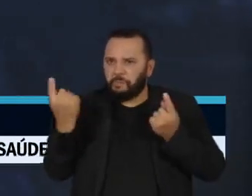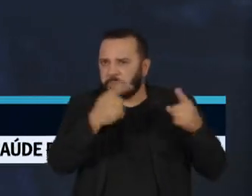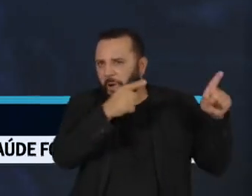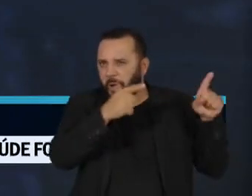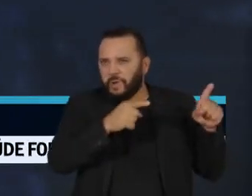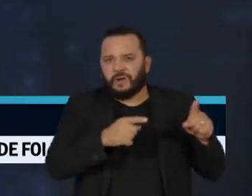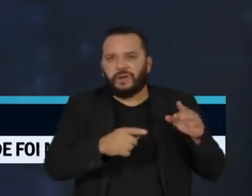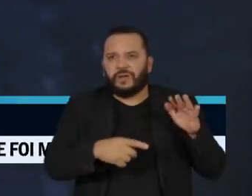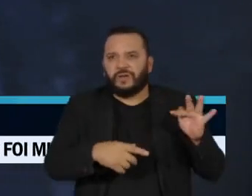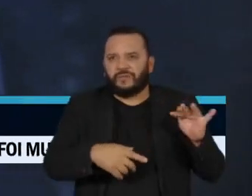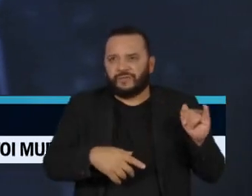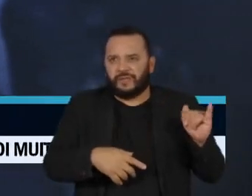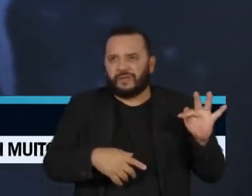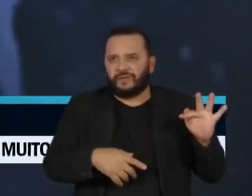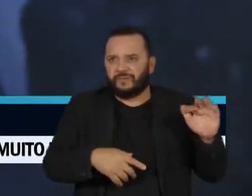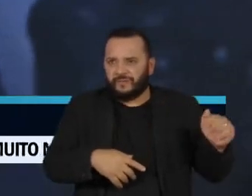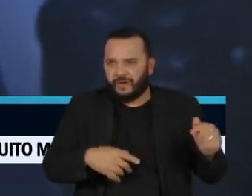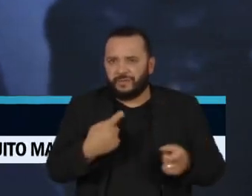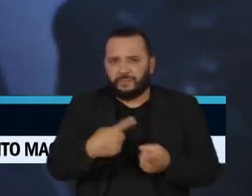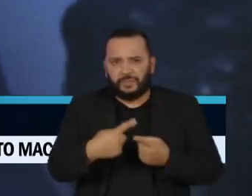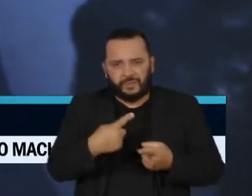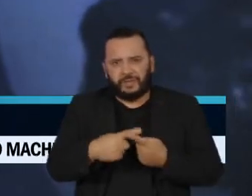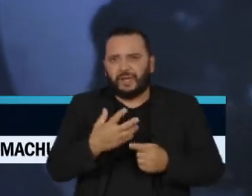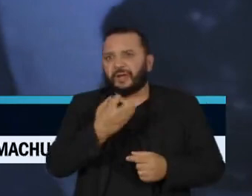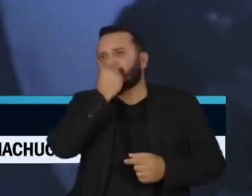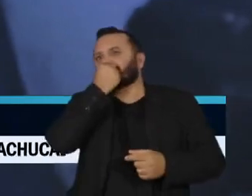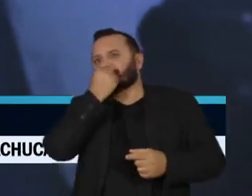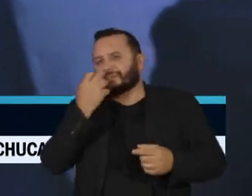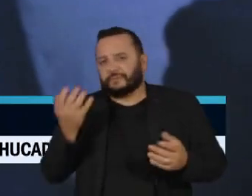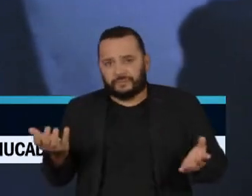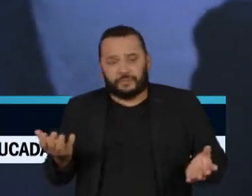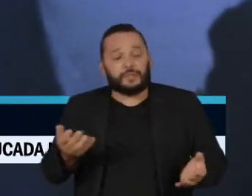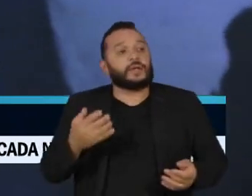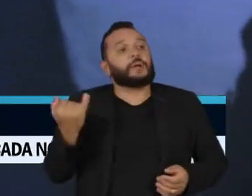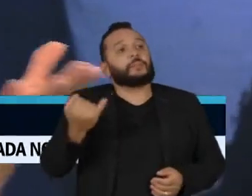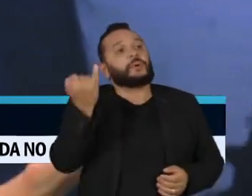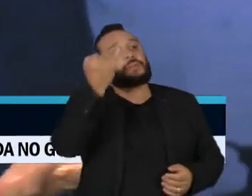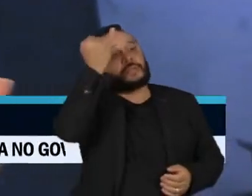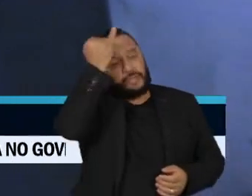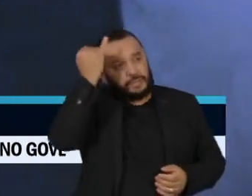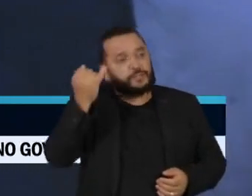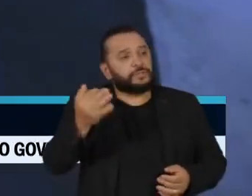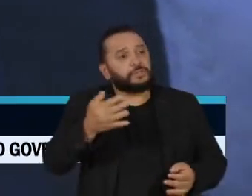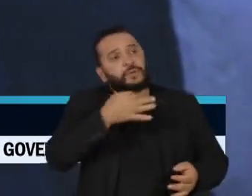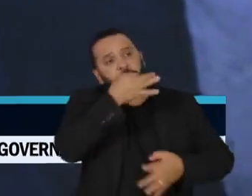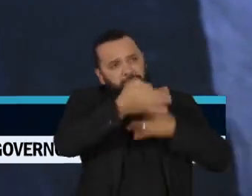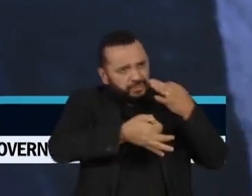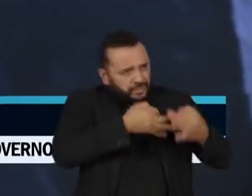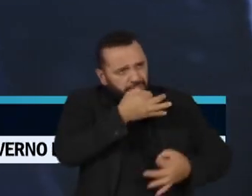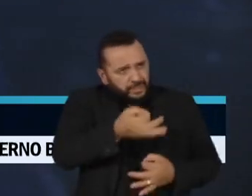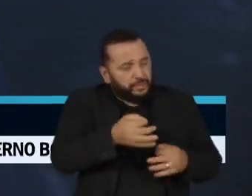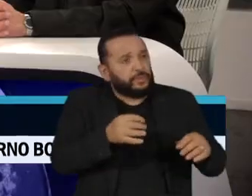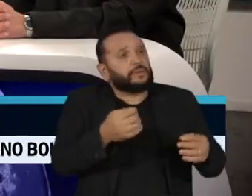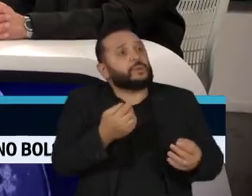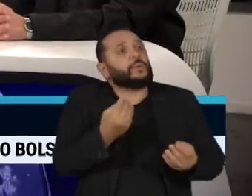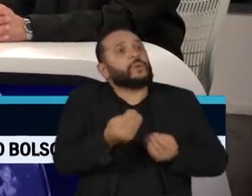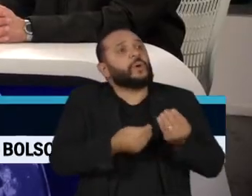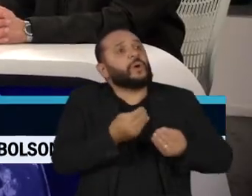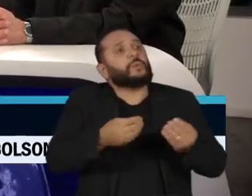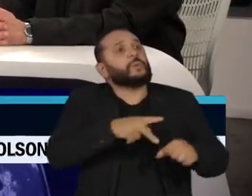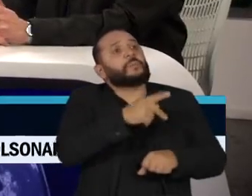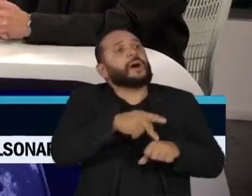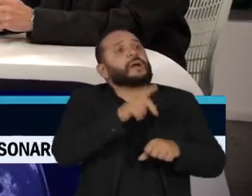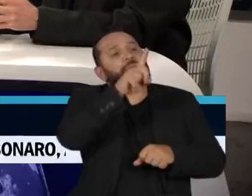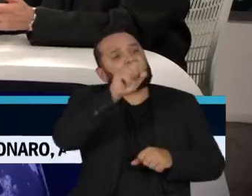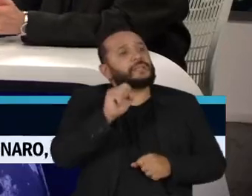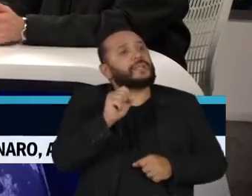né qual a importância desse tipo de manifestação e qual pode ser a reação das autoridades do país que a gente sabe que são extremamente